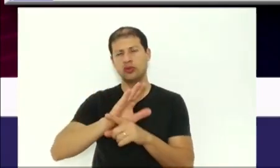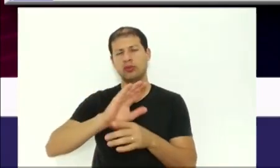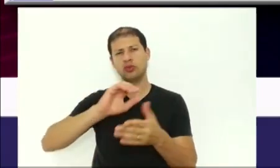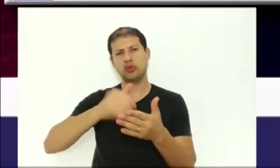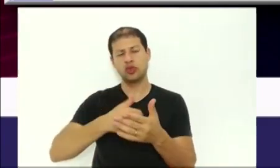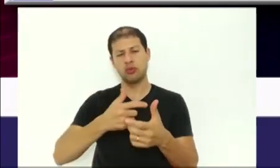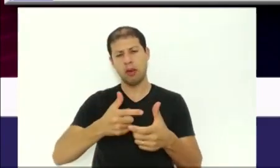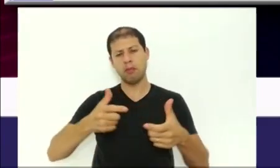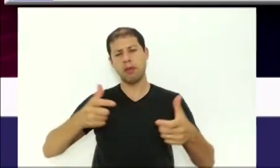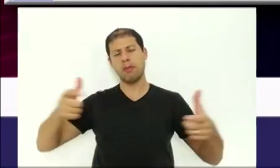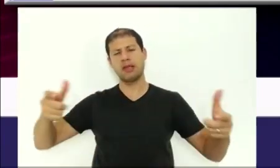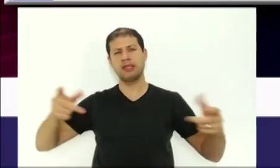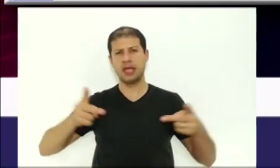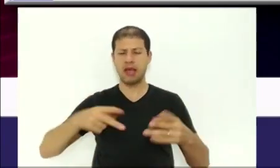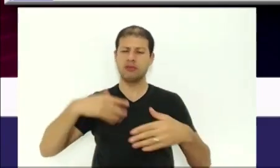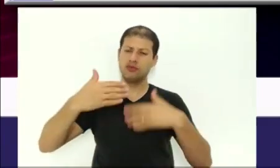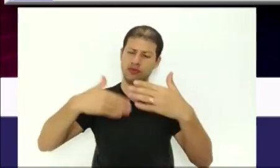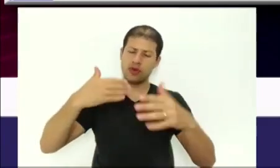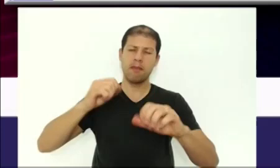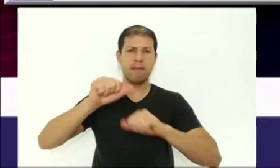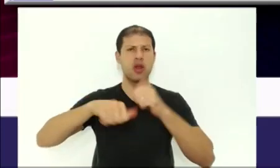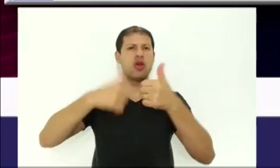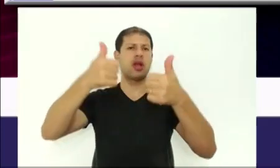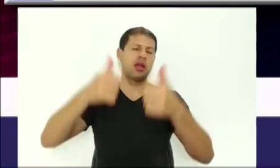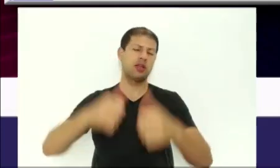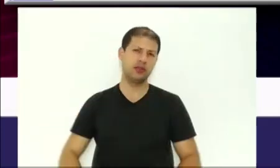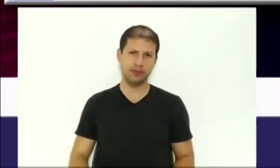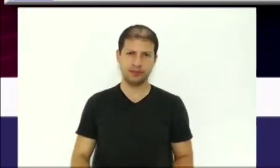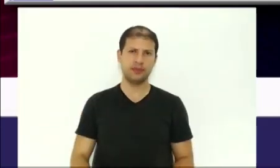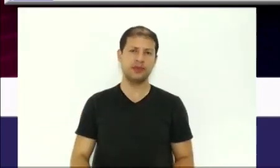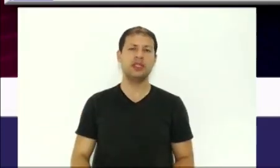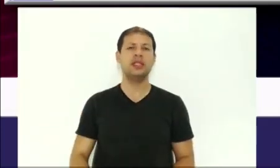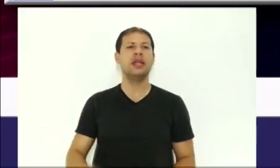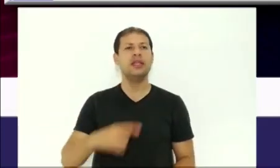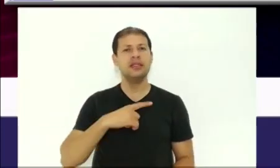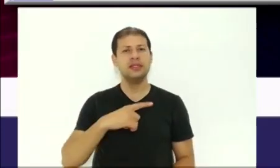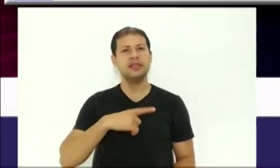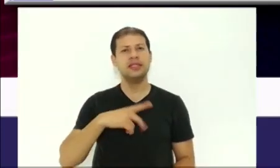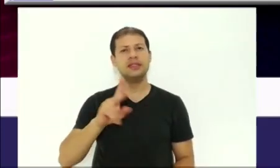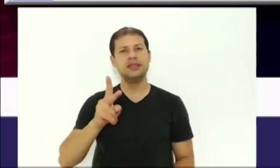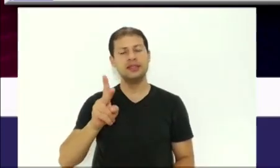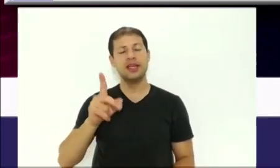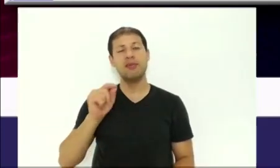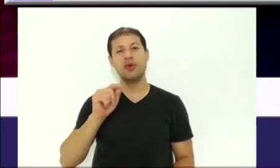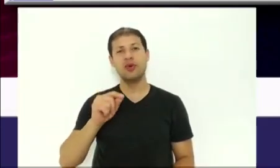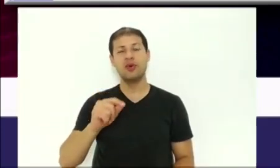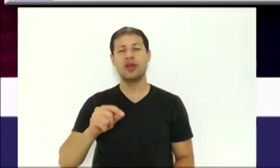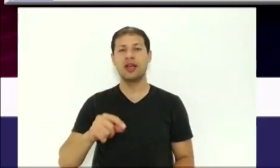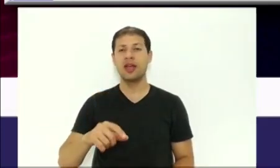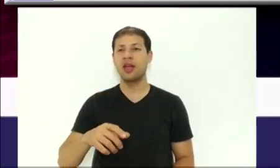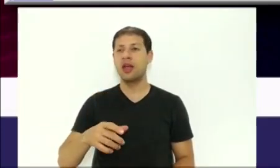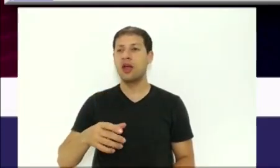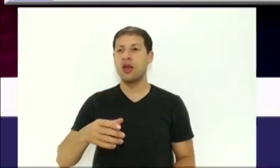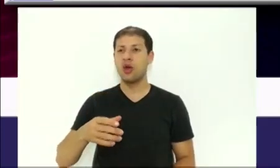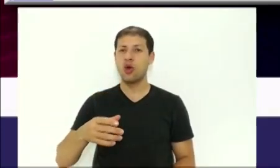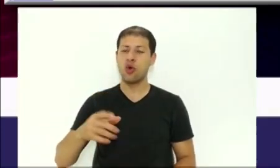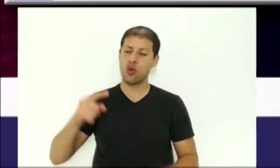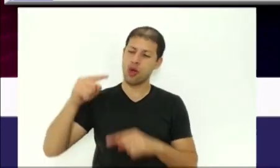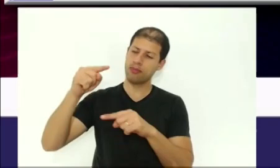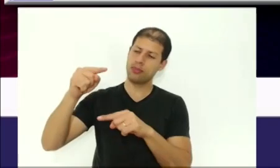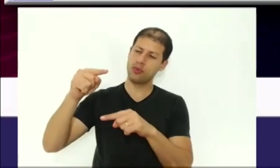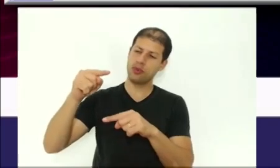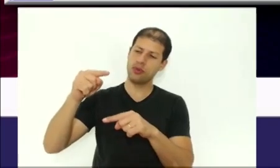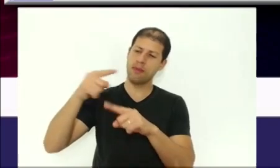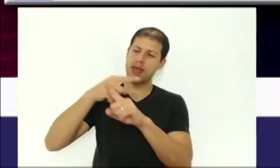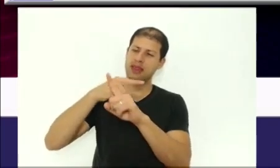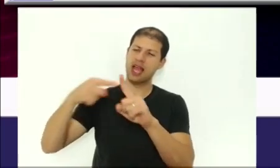crescendo, se desenvolvendo, melhorando, E aí tem aquela máxima do copo meio cheio, meio vazio. Isso